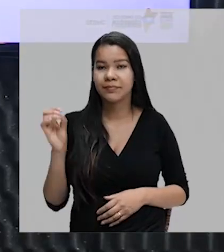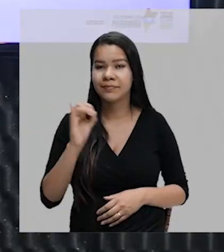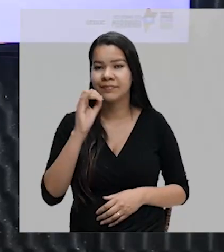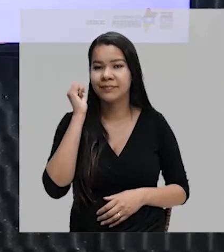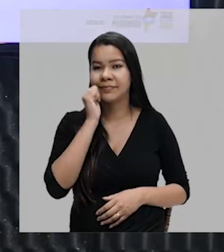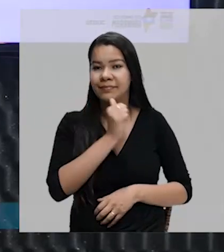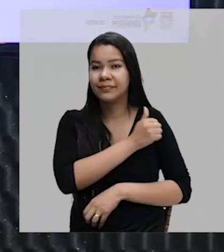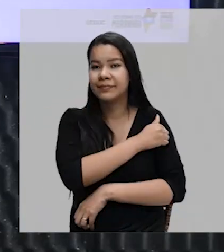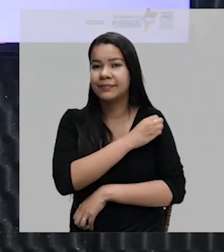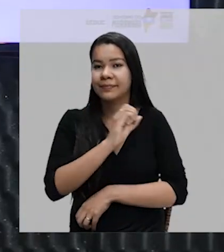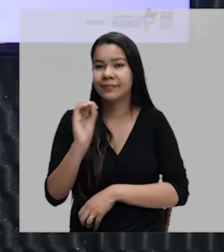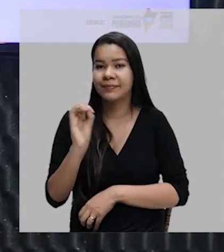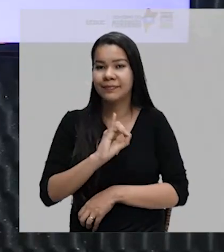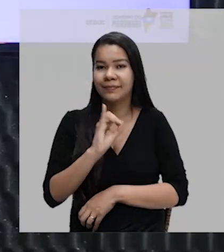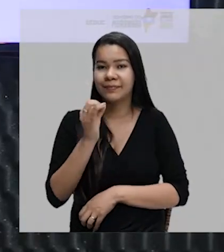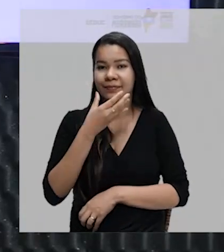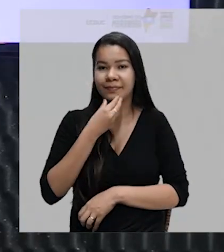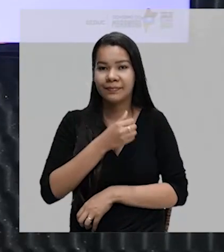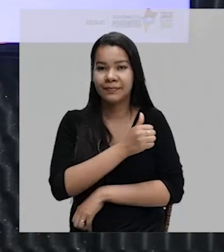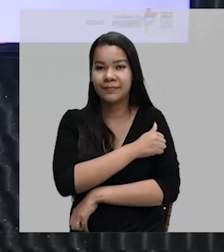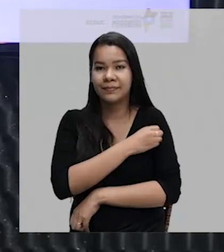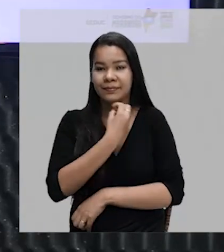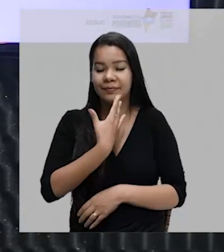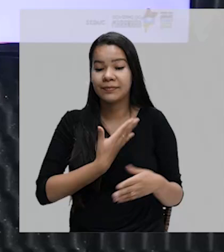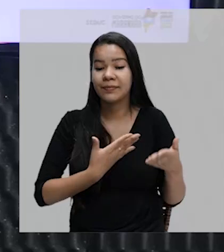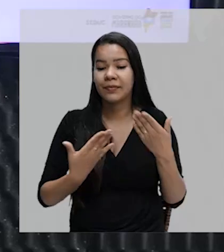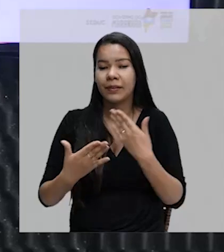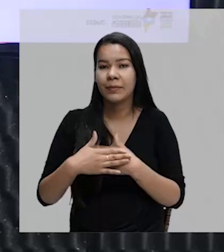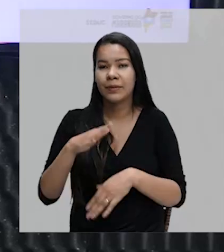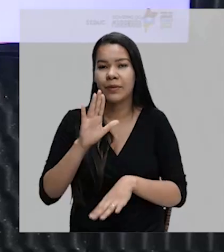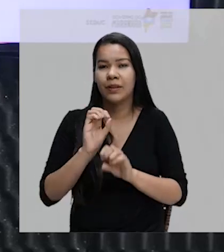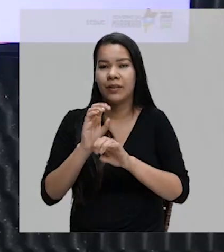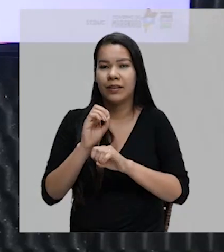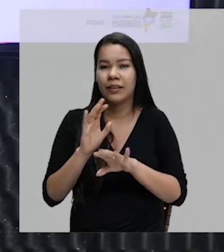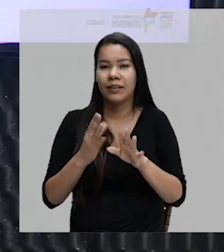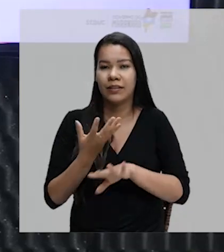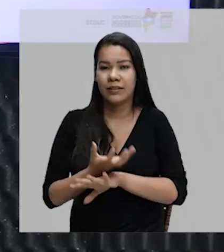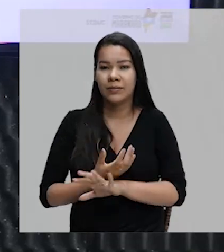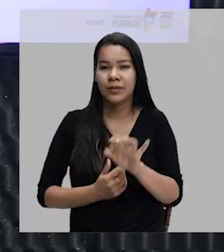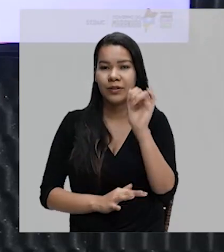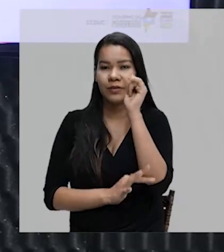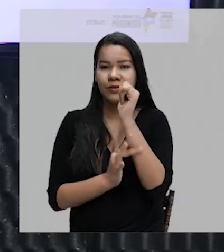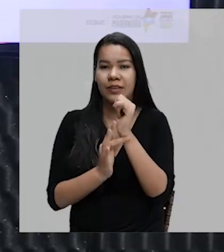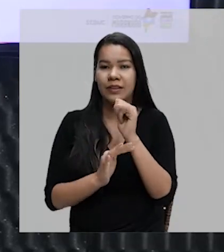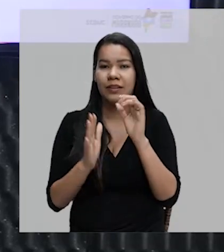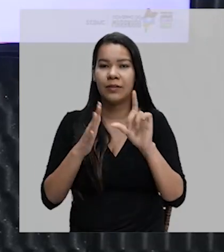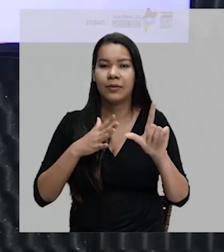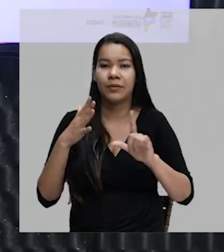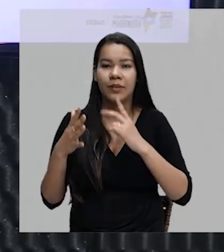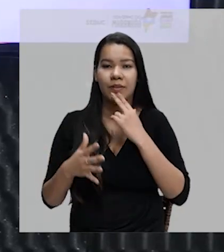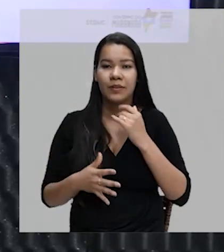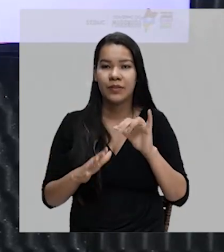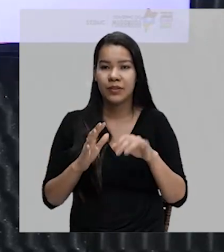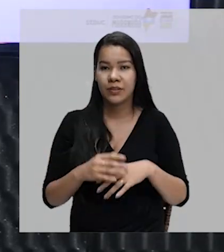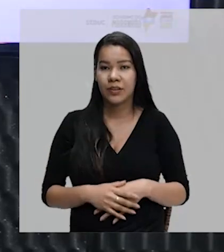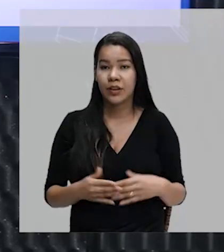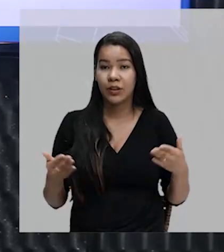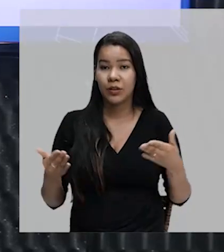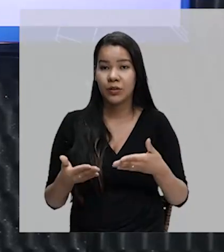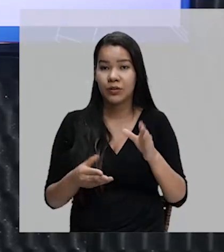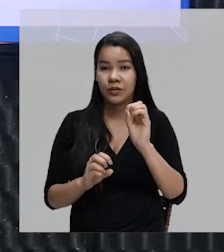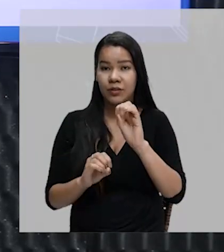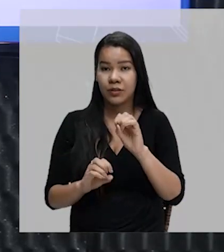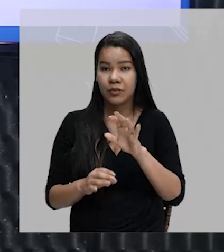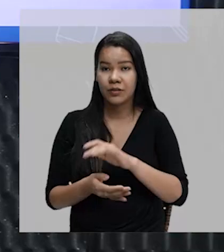Olá, aluna. Olá, aluno. Seja bem-vindo a mais uma aula de física aqui pela TV Educação e também pela plataforma Gonçalves Dias. Na aula de